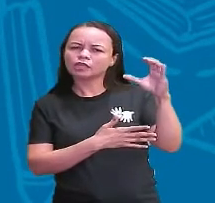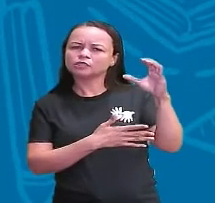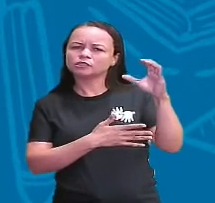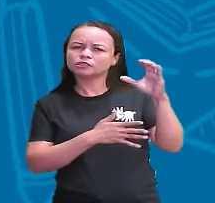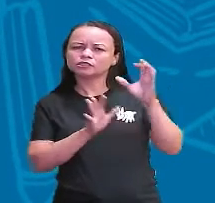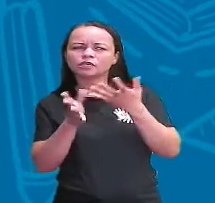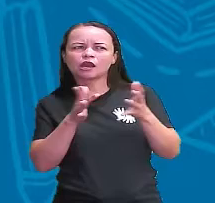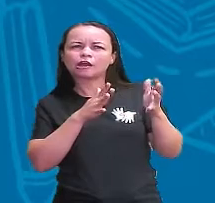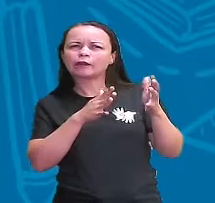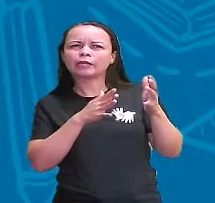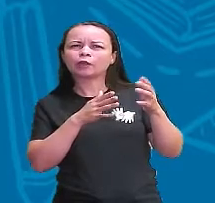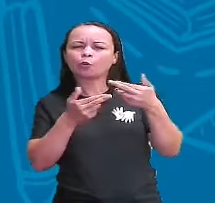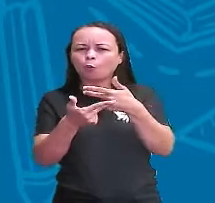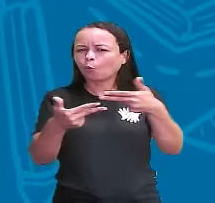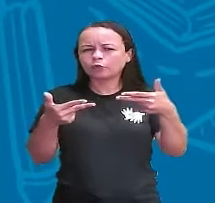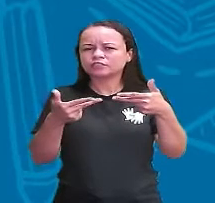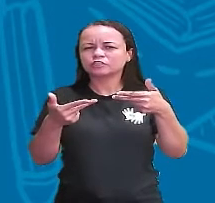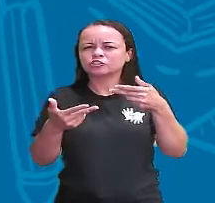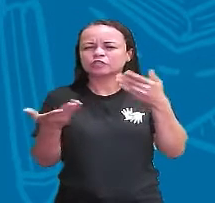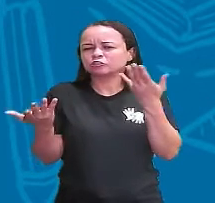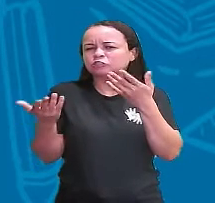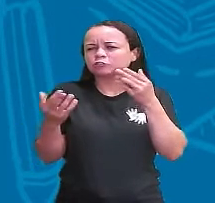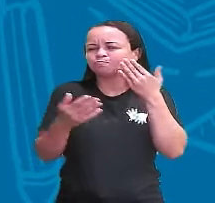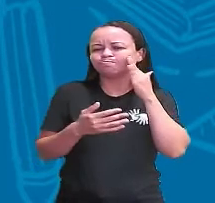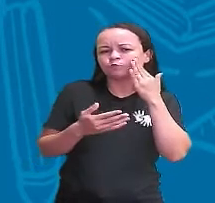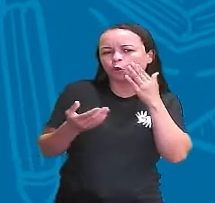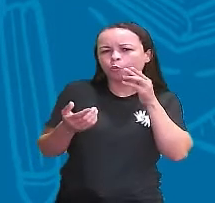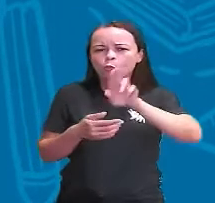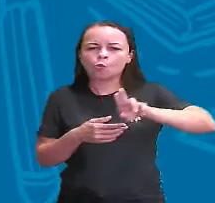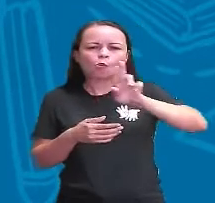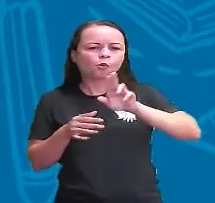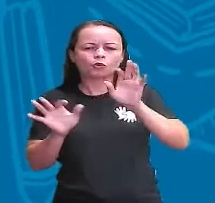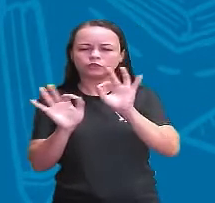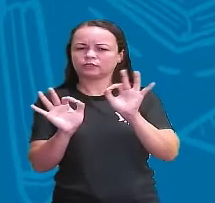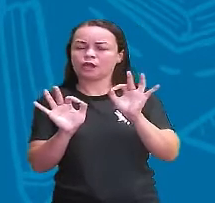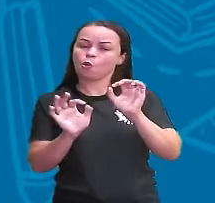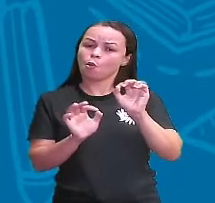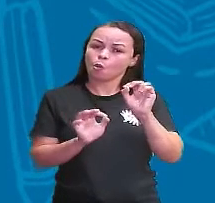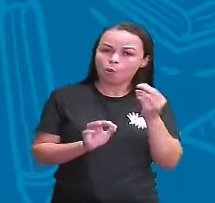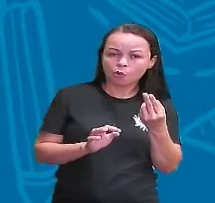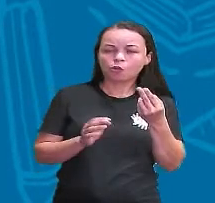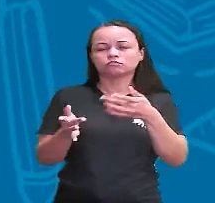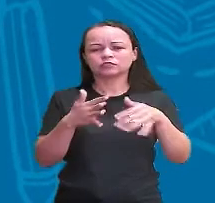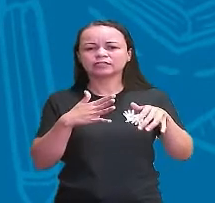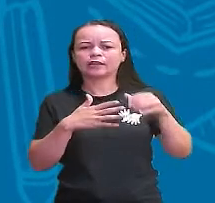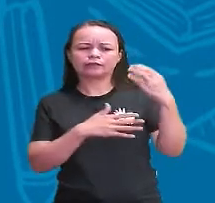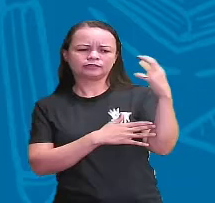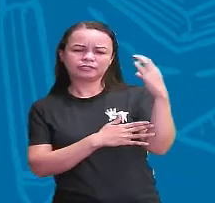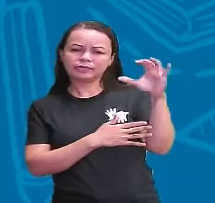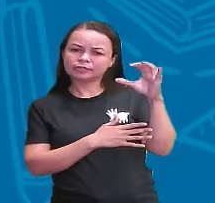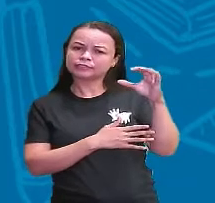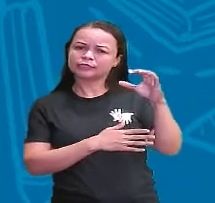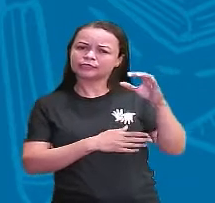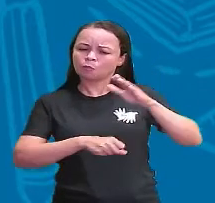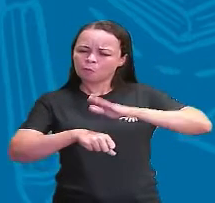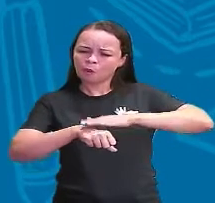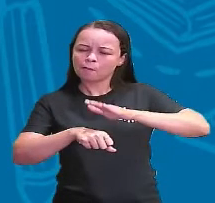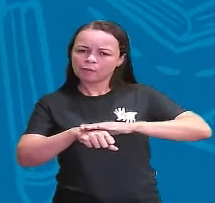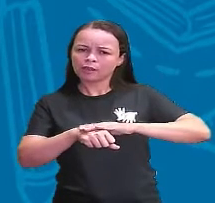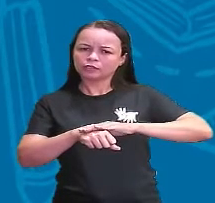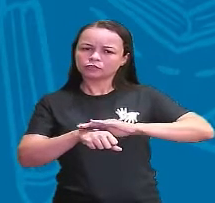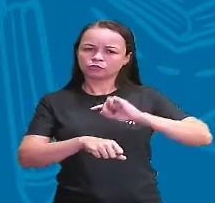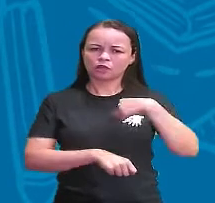que a ciência é algo muito íntimo, muito próximo, que está a todo momento, na nossa vida